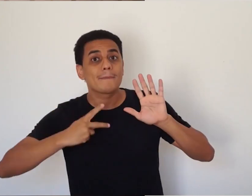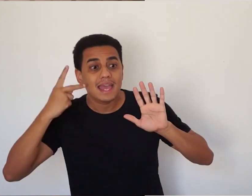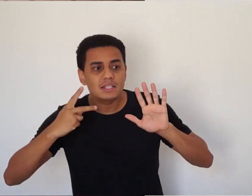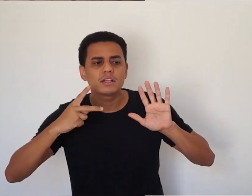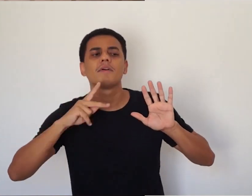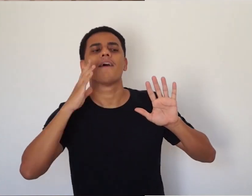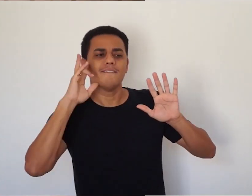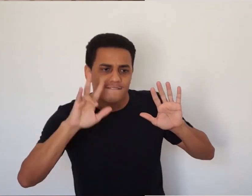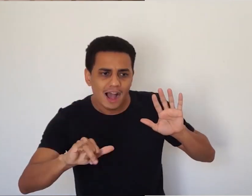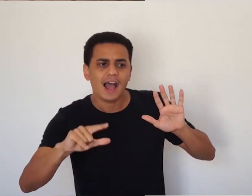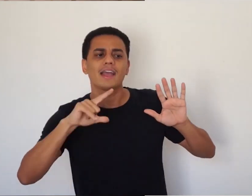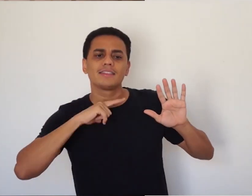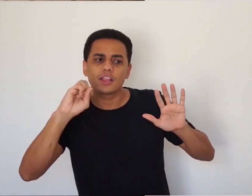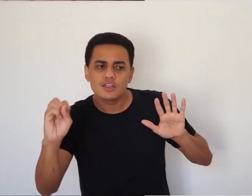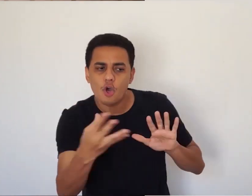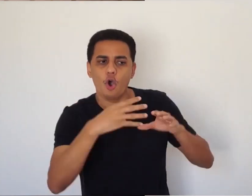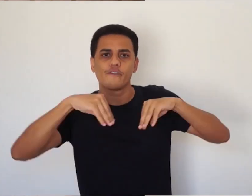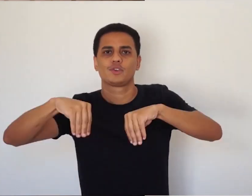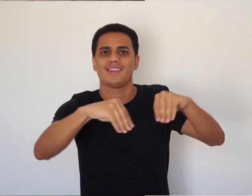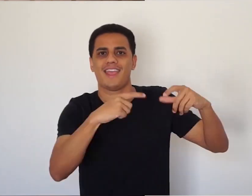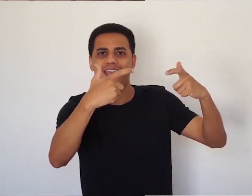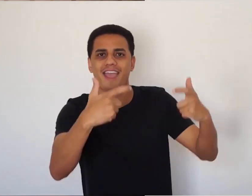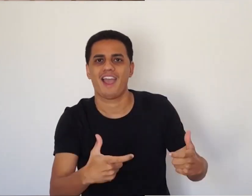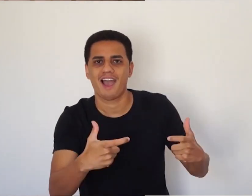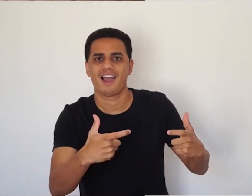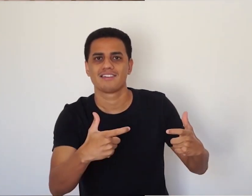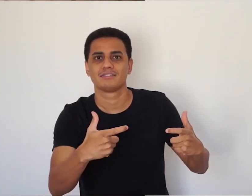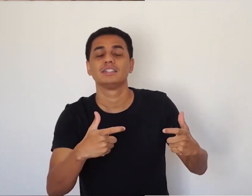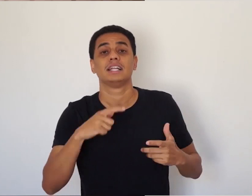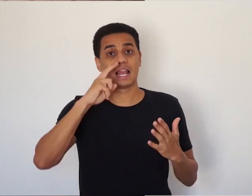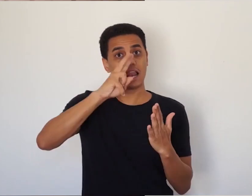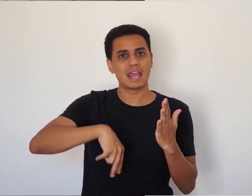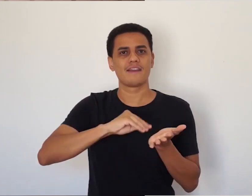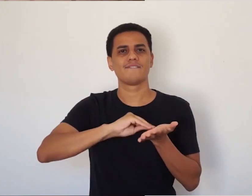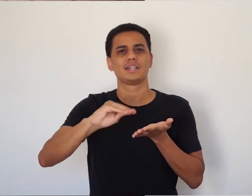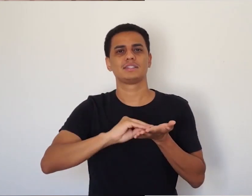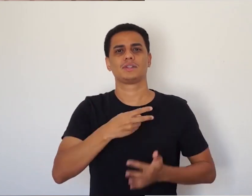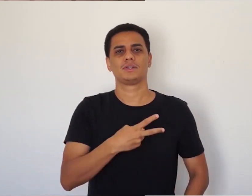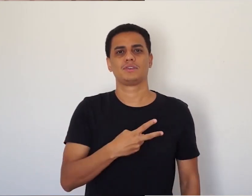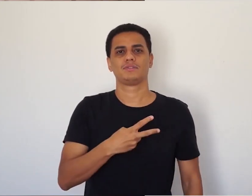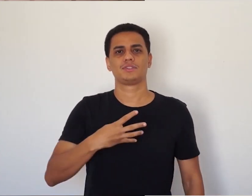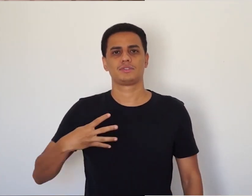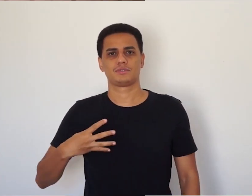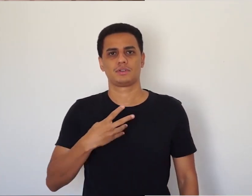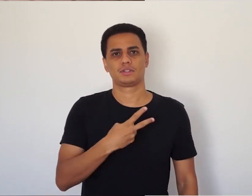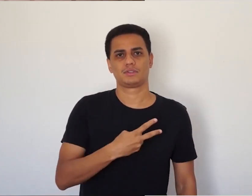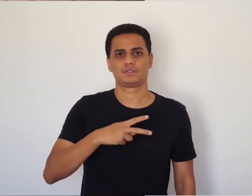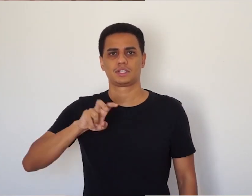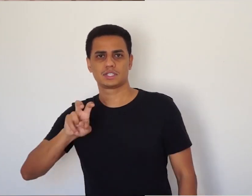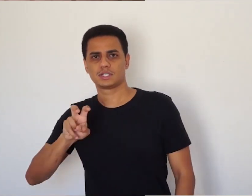que a promessa da terra prometida iria se cumprir. Quando nós olhamos os versículos 24 e